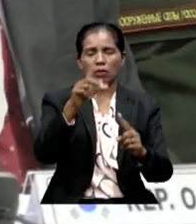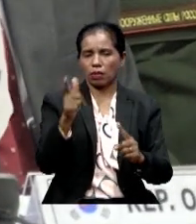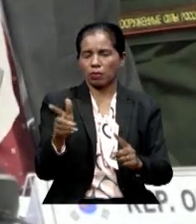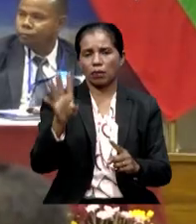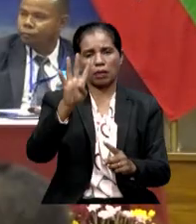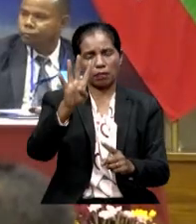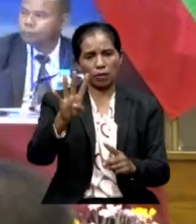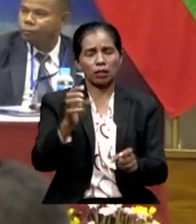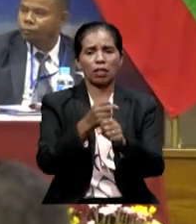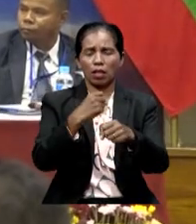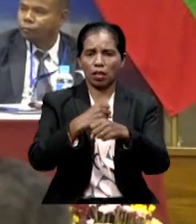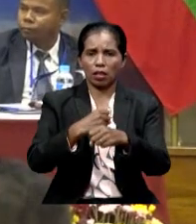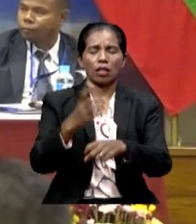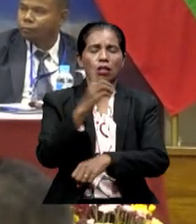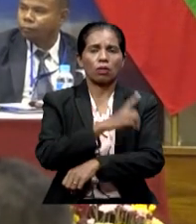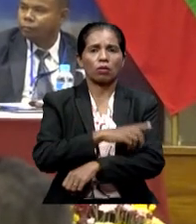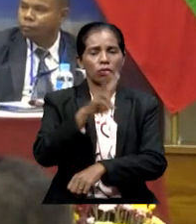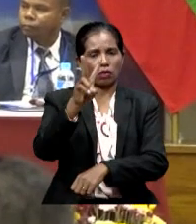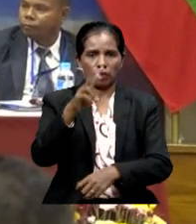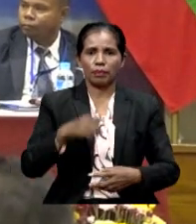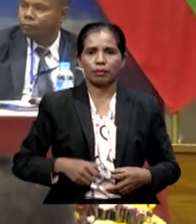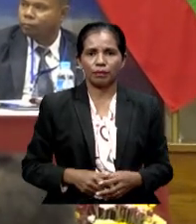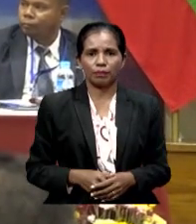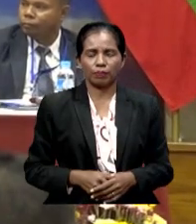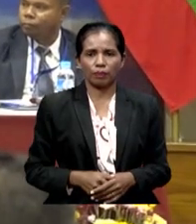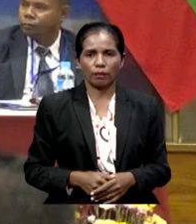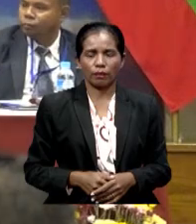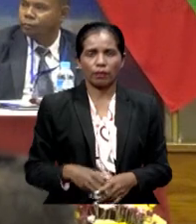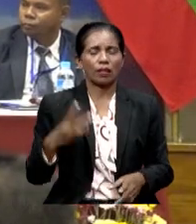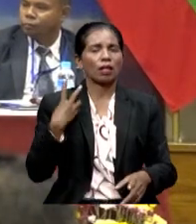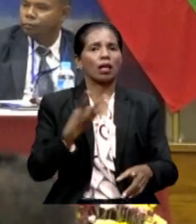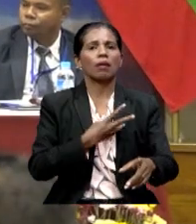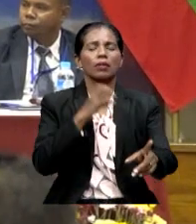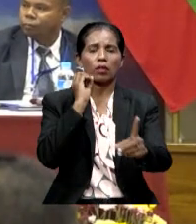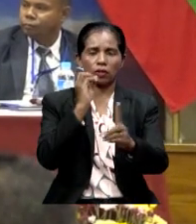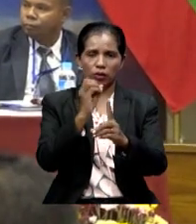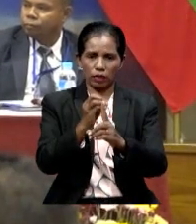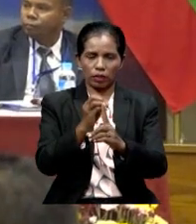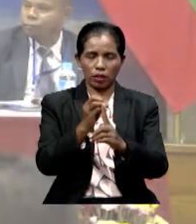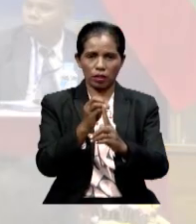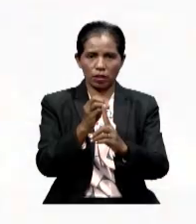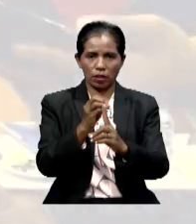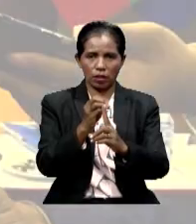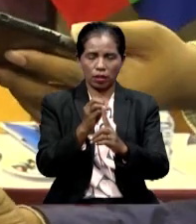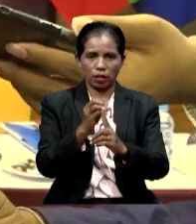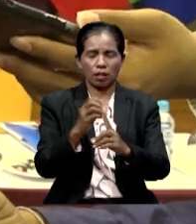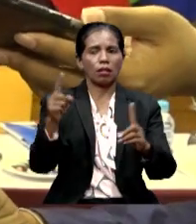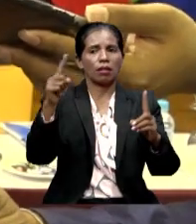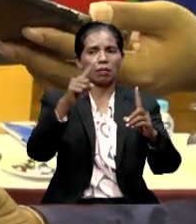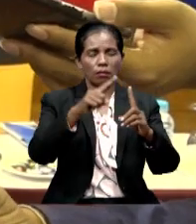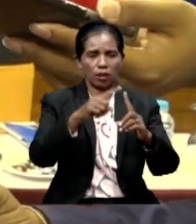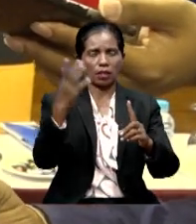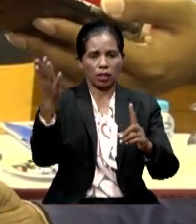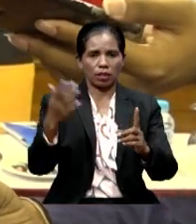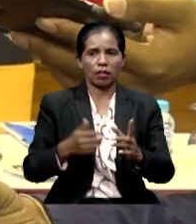Sinhat, nebe se halau durante Loron Rua. Iha ni objetivo ba iha ARF ni